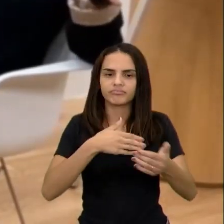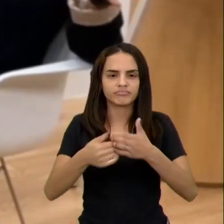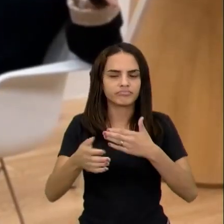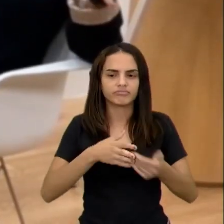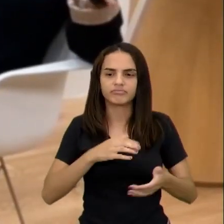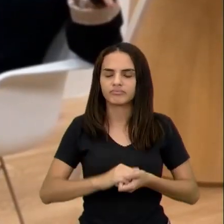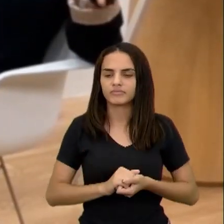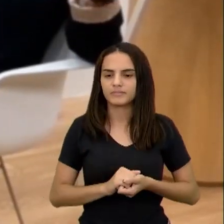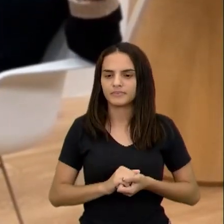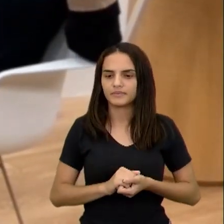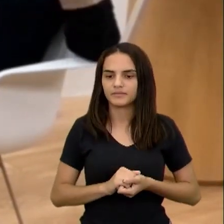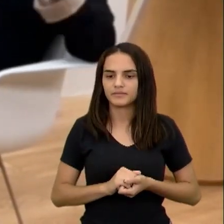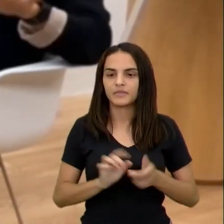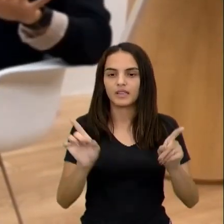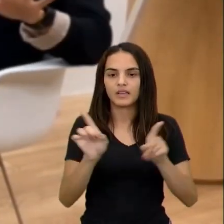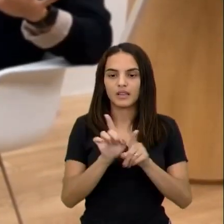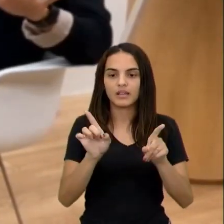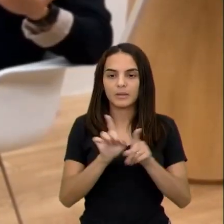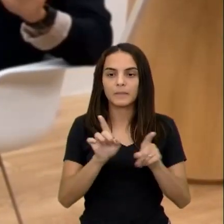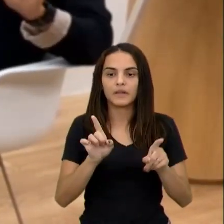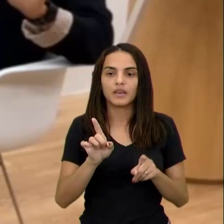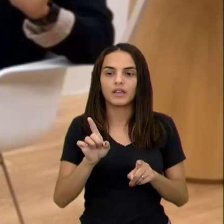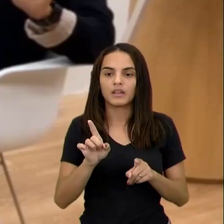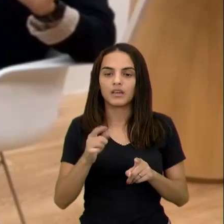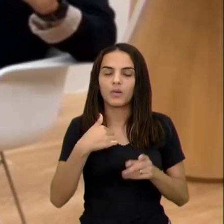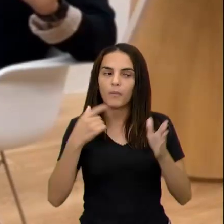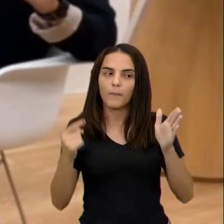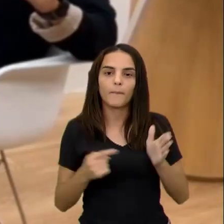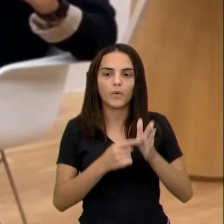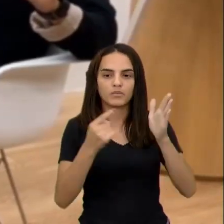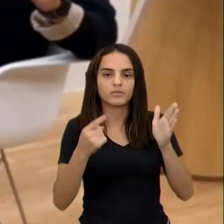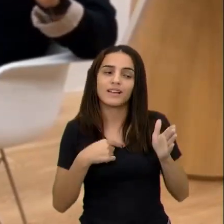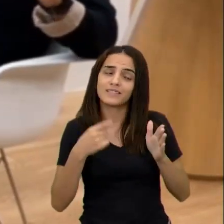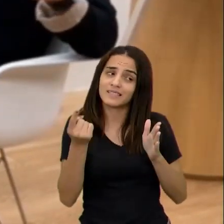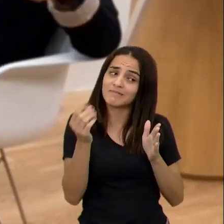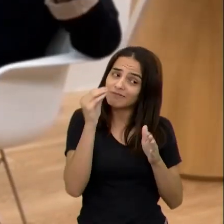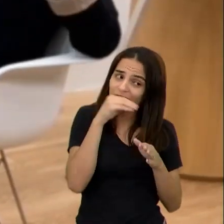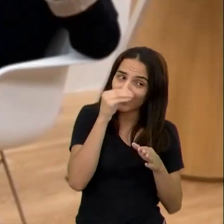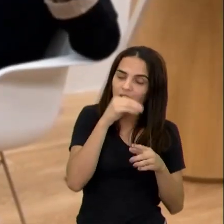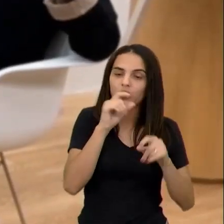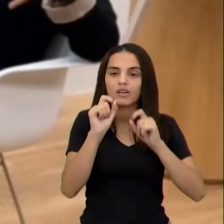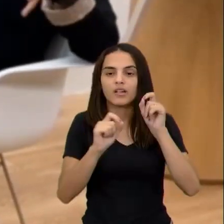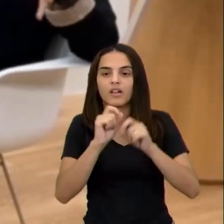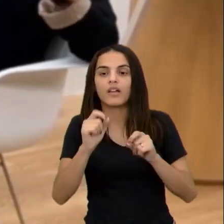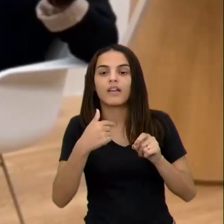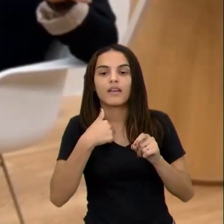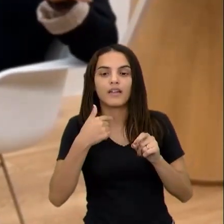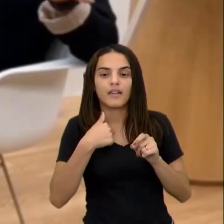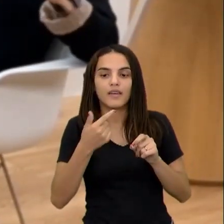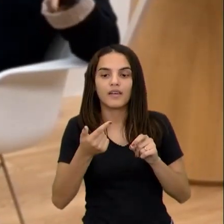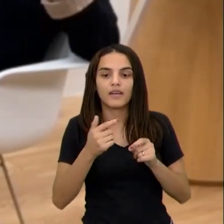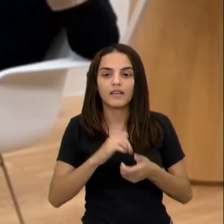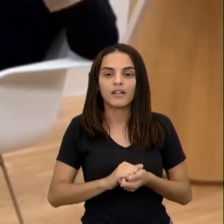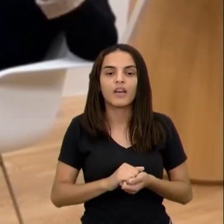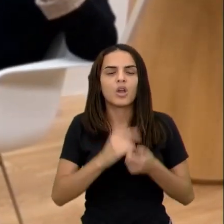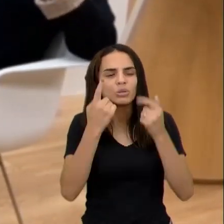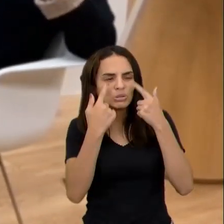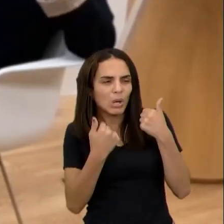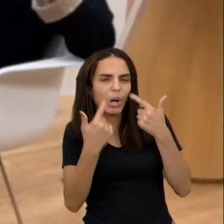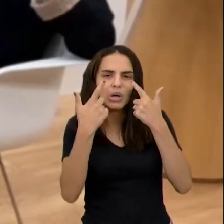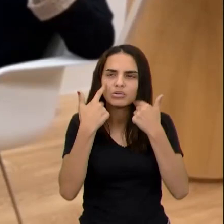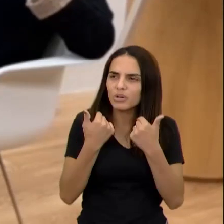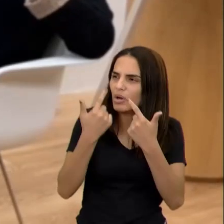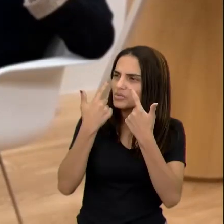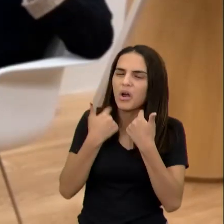falo. E também um ponto assim que eu considero mais fraco, assim, é porque eu sou bem emotiva, sabe? Eu choro